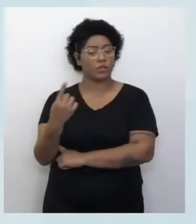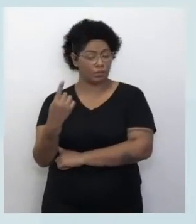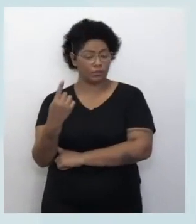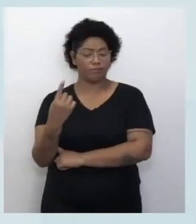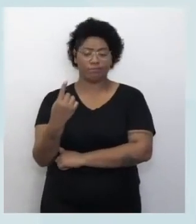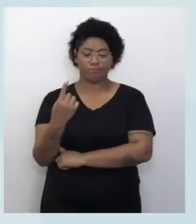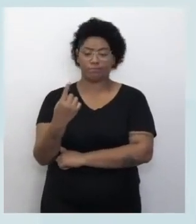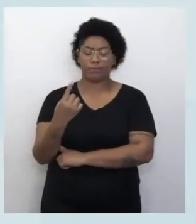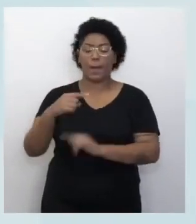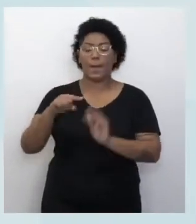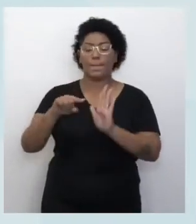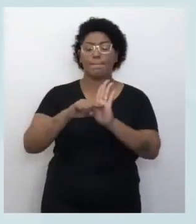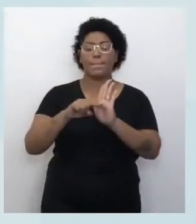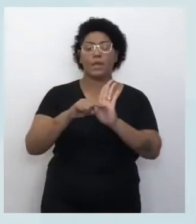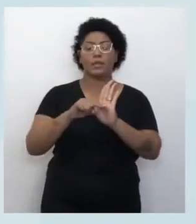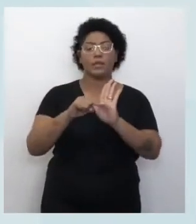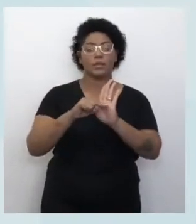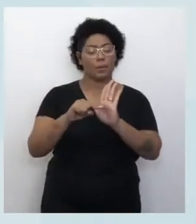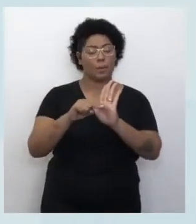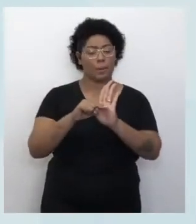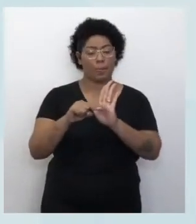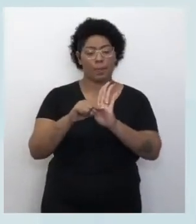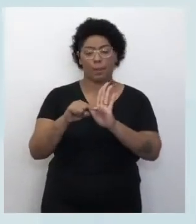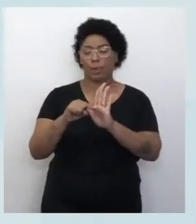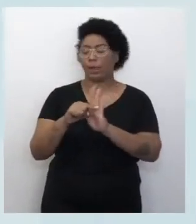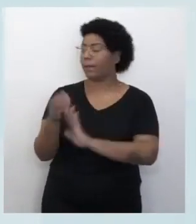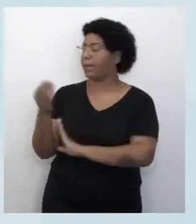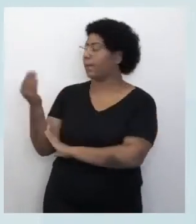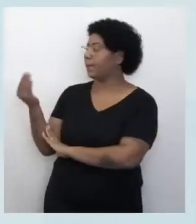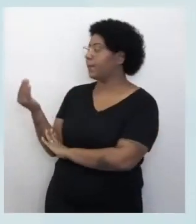131 menos, ok,